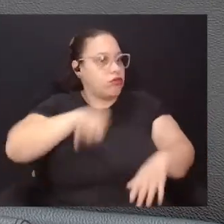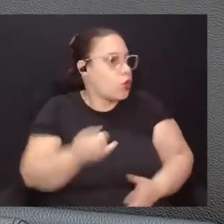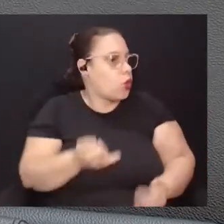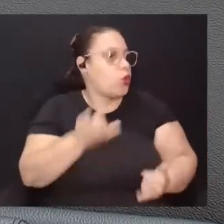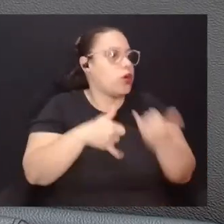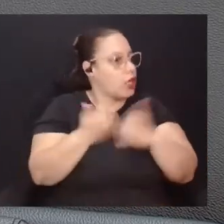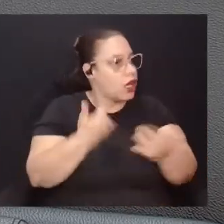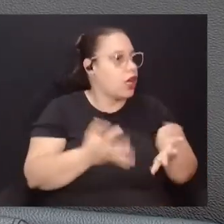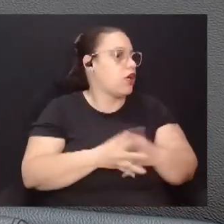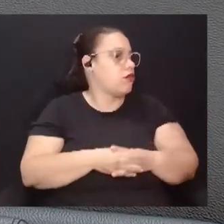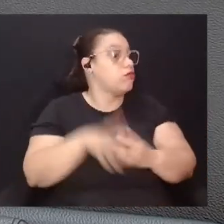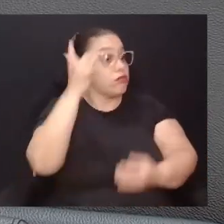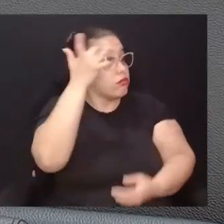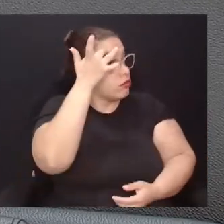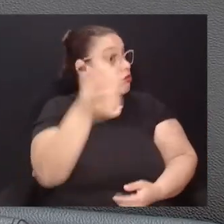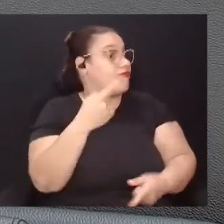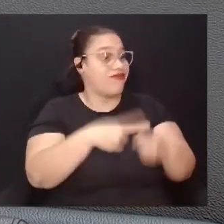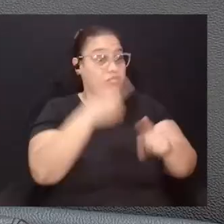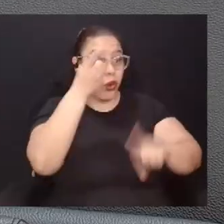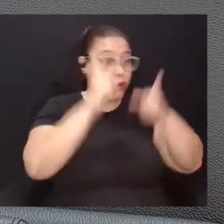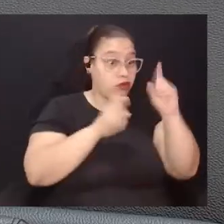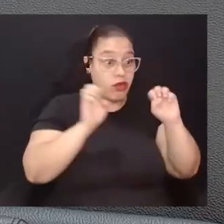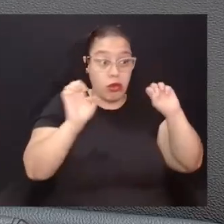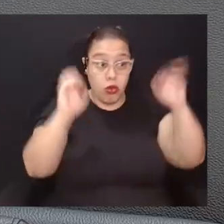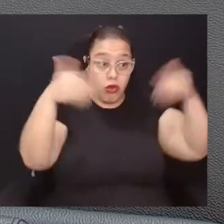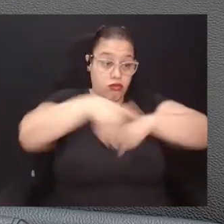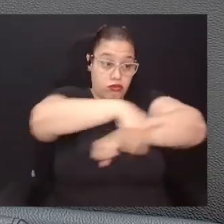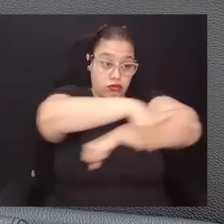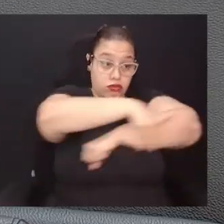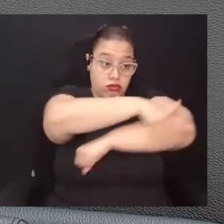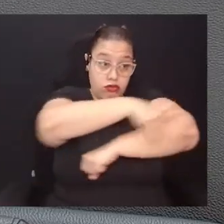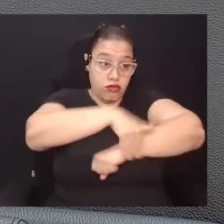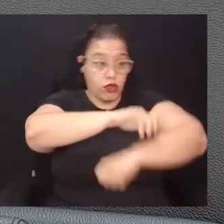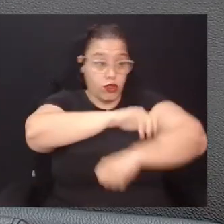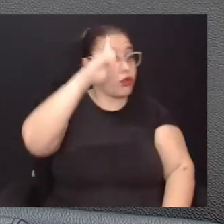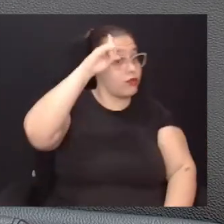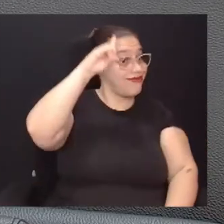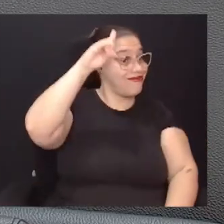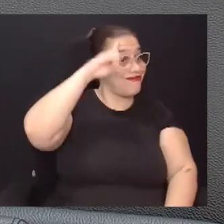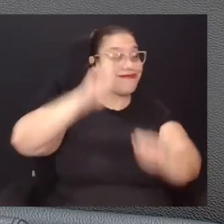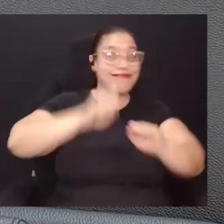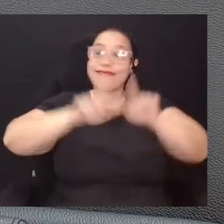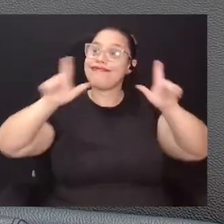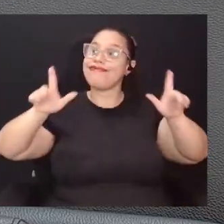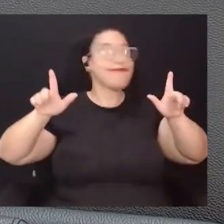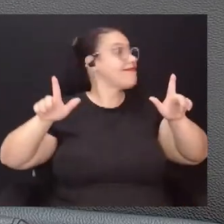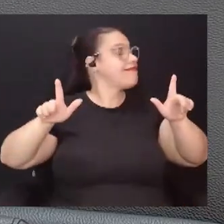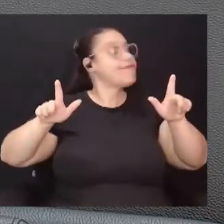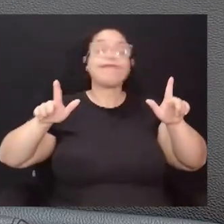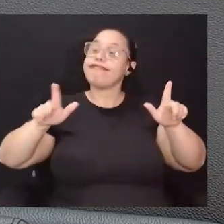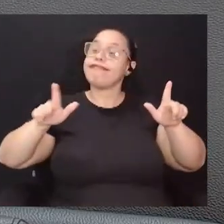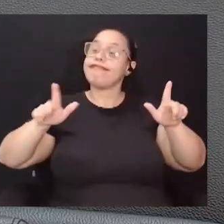carnaval, né? Então isso tem facilitado muito, porque o carnaval é uma festa de rua, para se curtir de dia, né? Para você